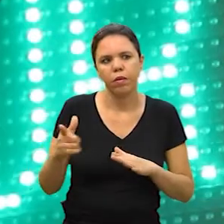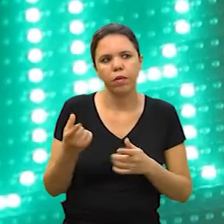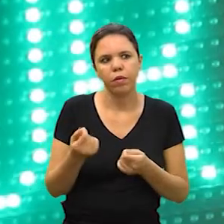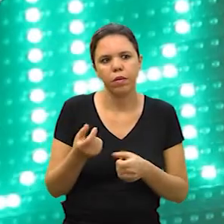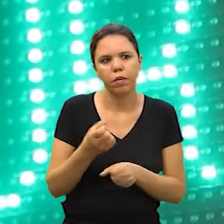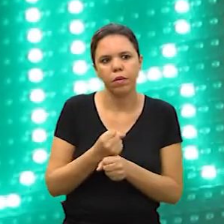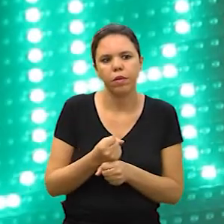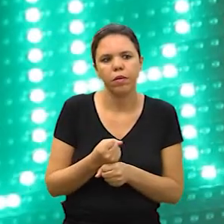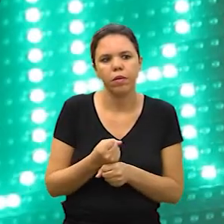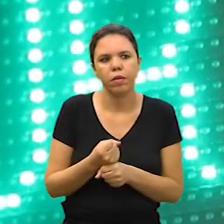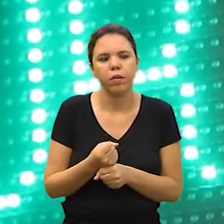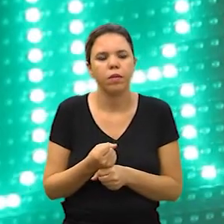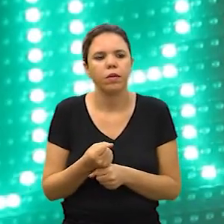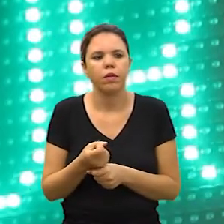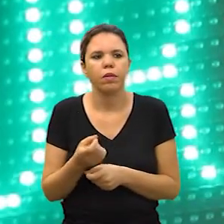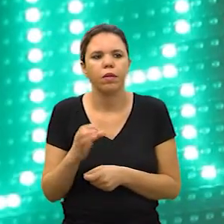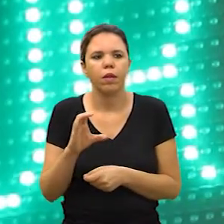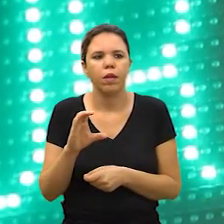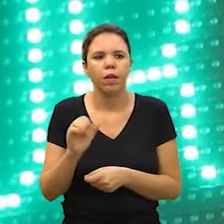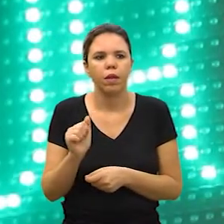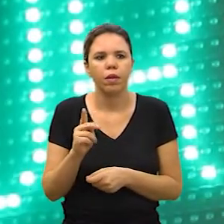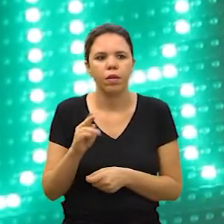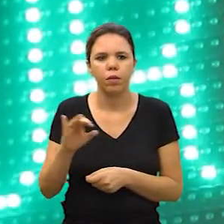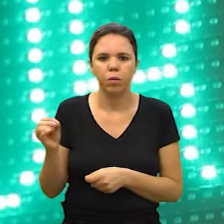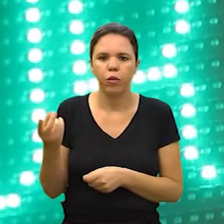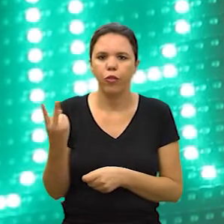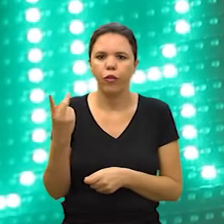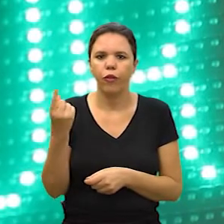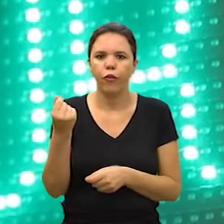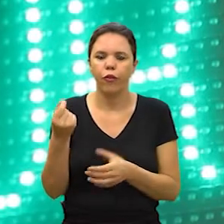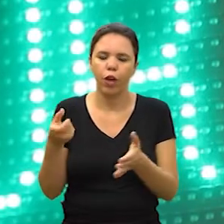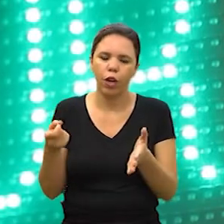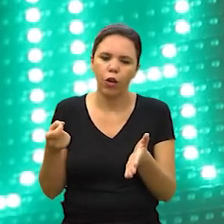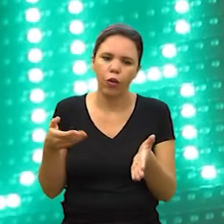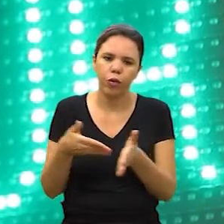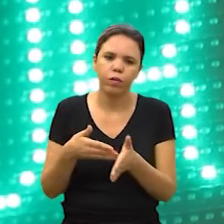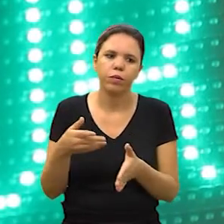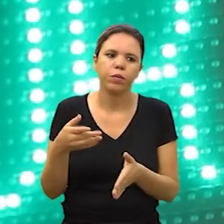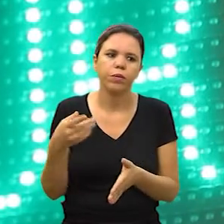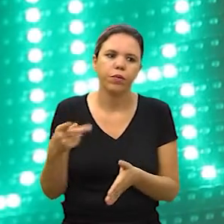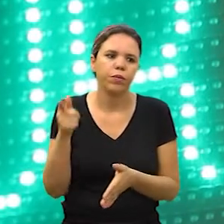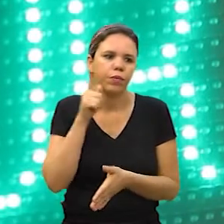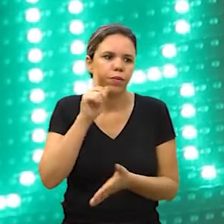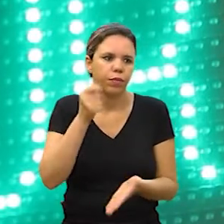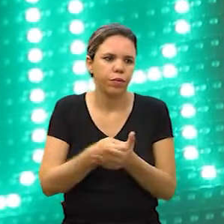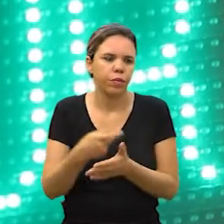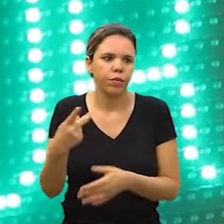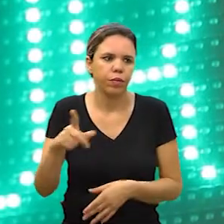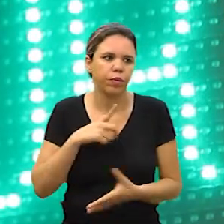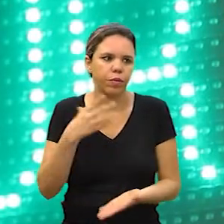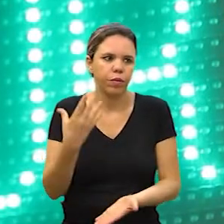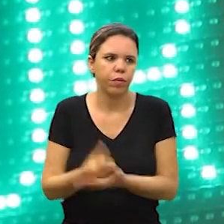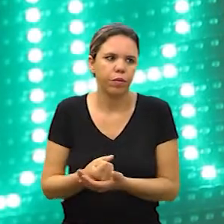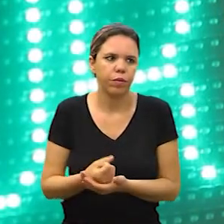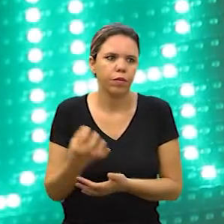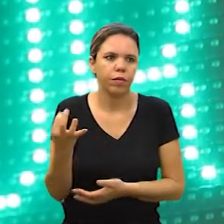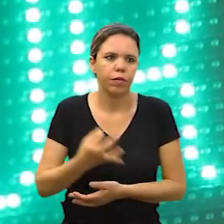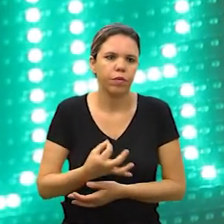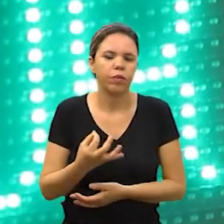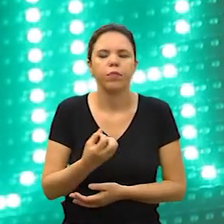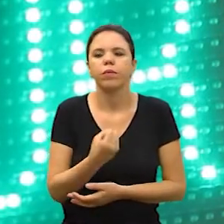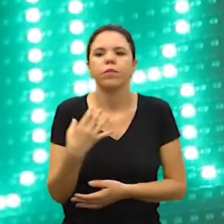pode travar uma taxa de câmbio. Então você pode trabalhar com uma taxa que você consegue garantir que vai receber aquele